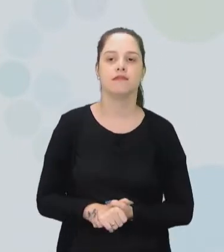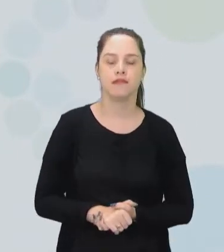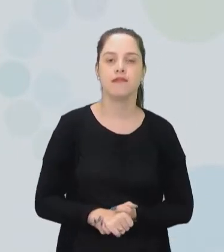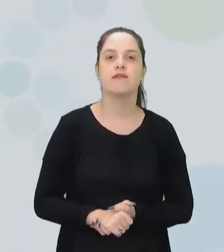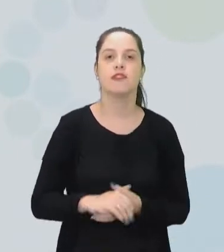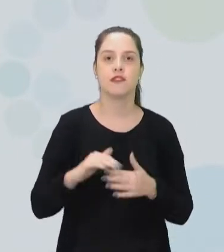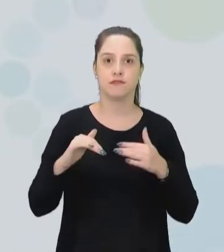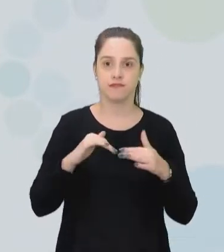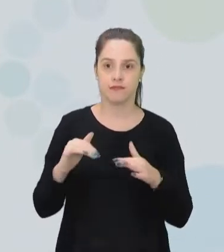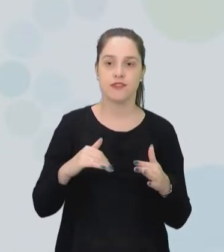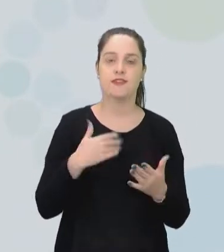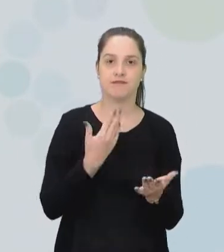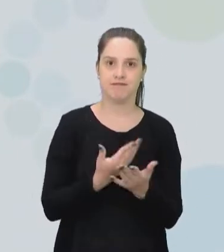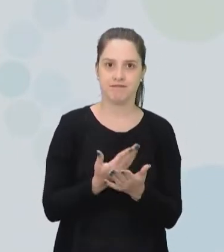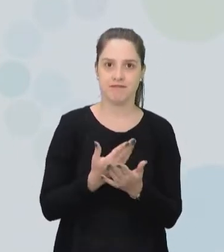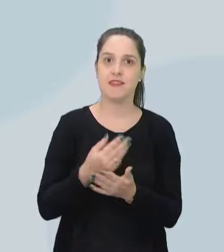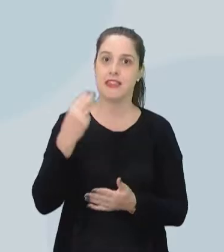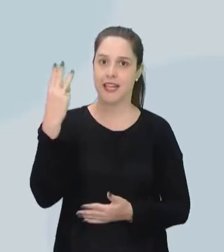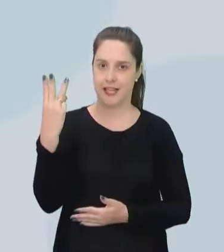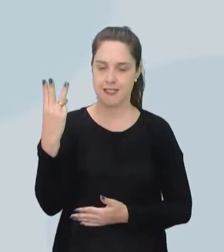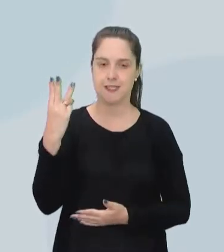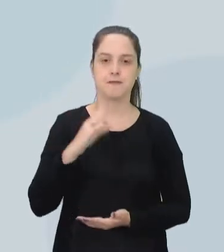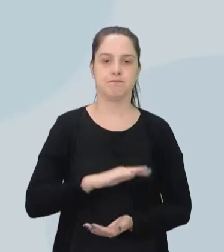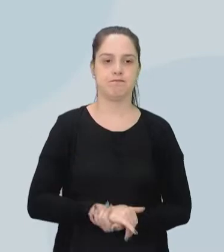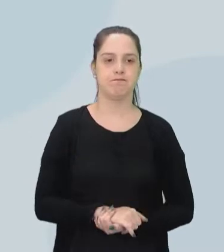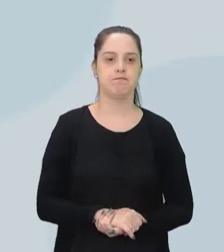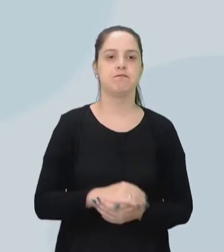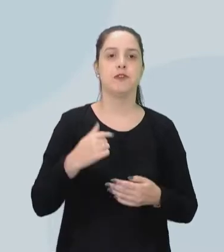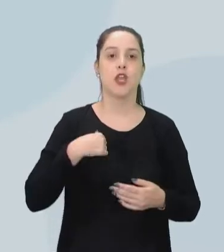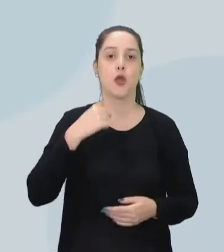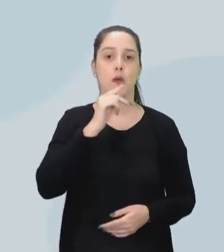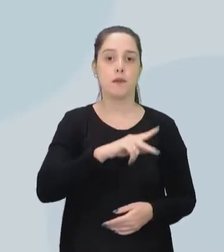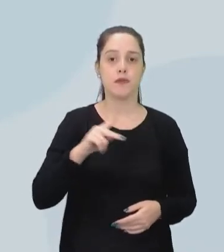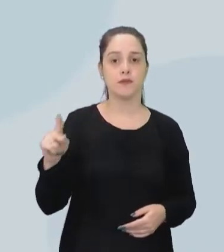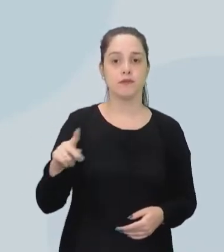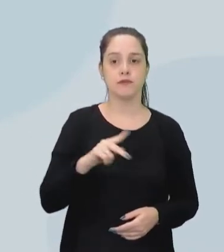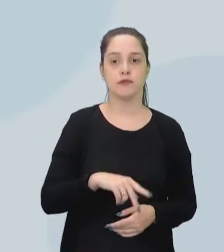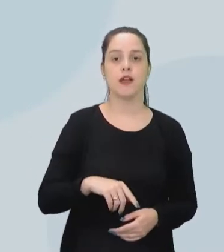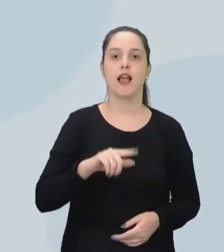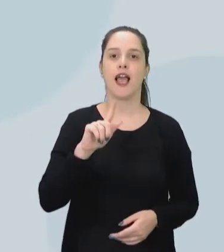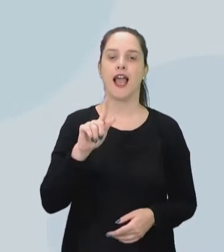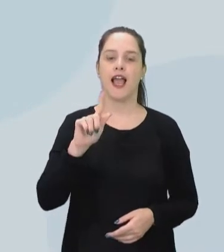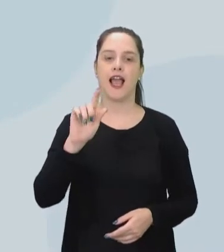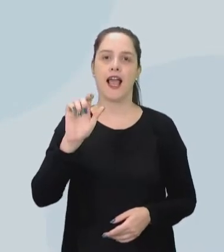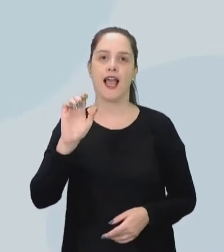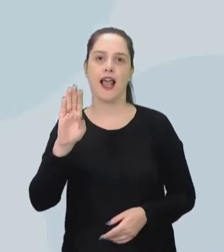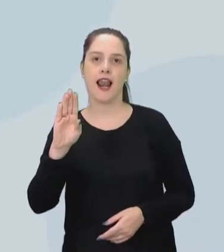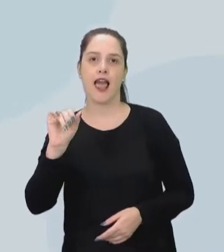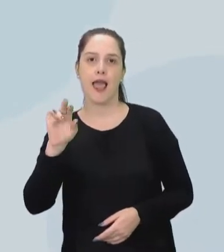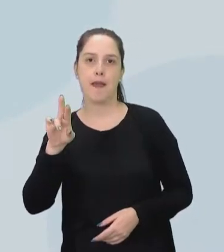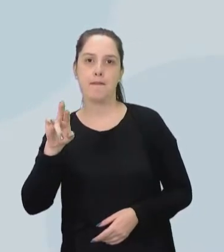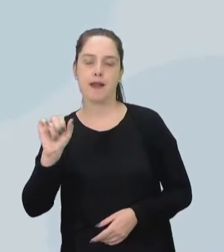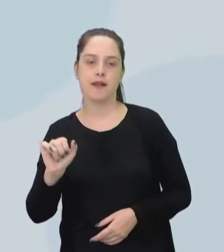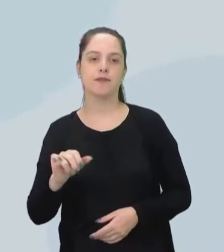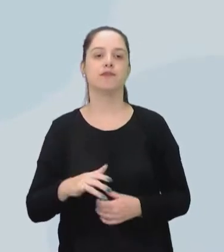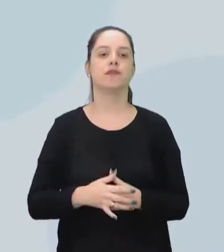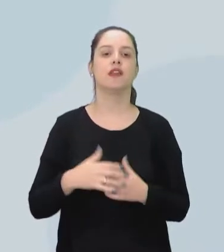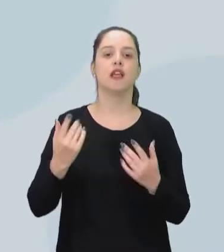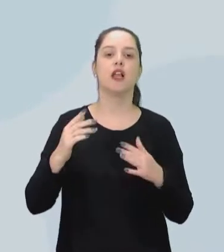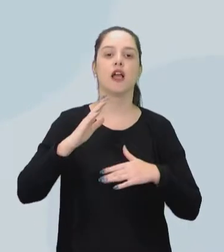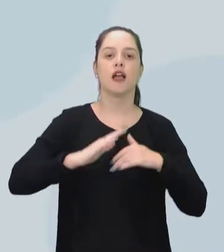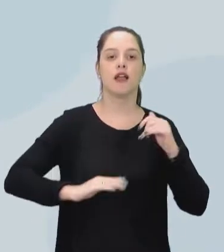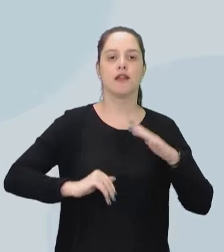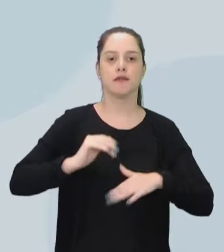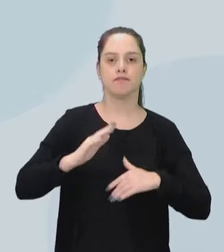no desenvolvimento 3. Eu sou o professor Kleber Araújo e vamos lá para as nossas